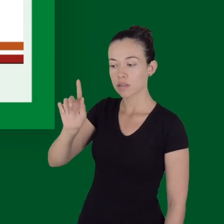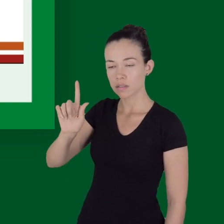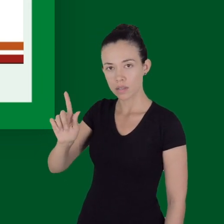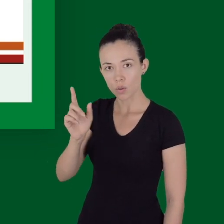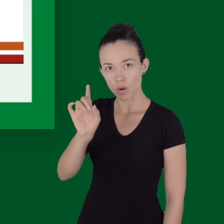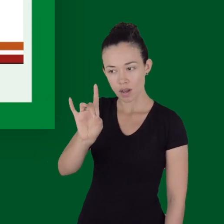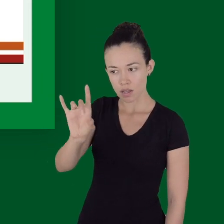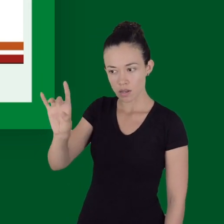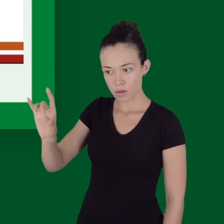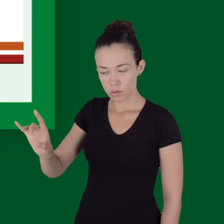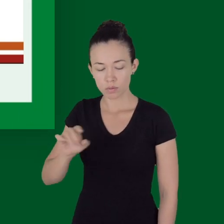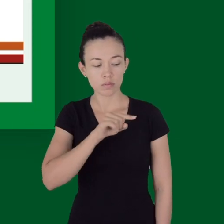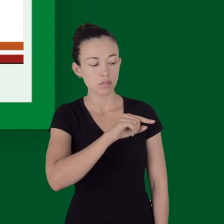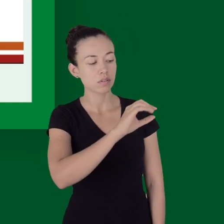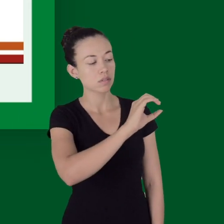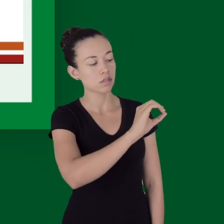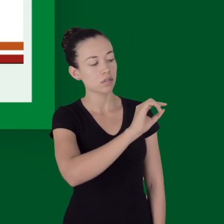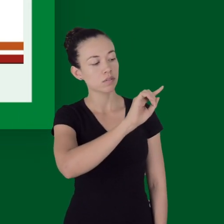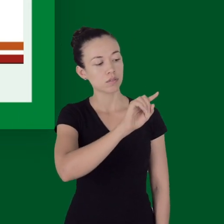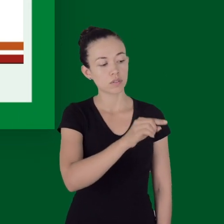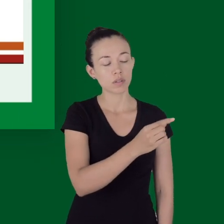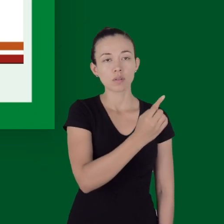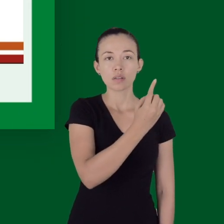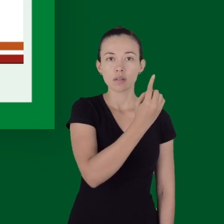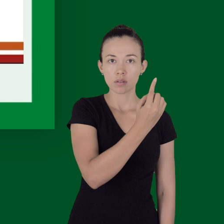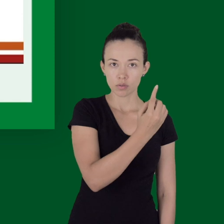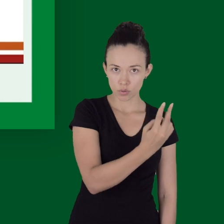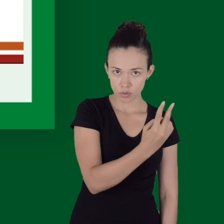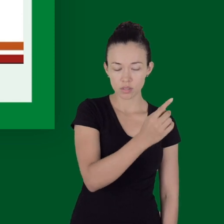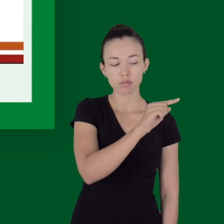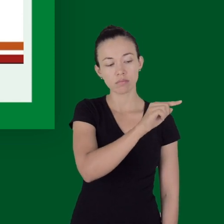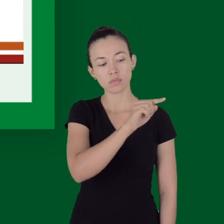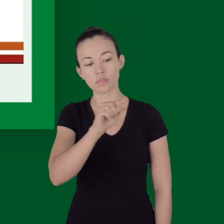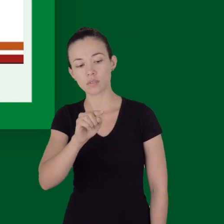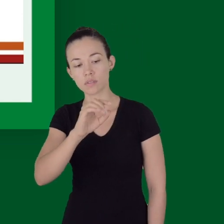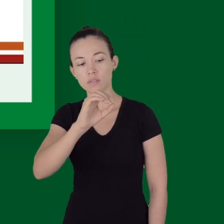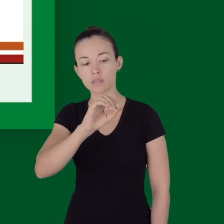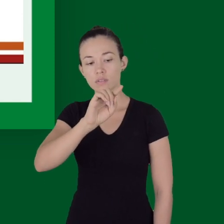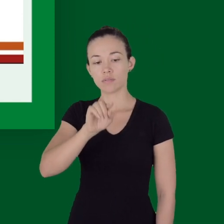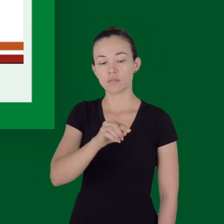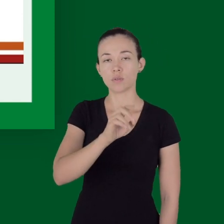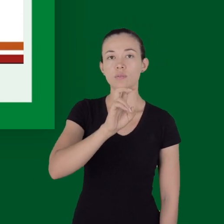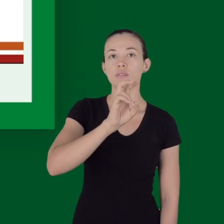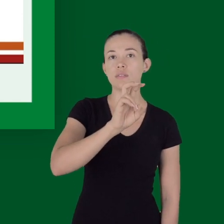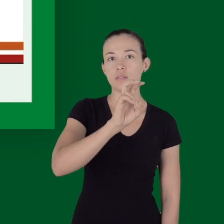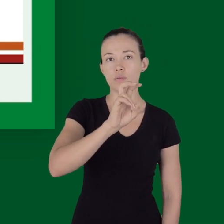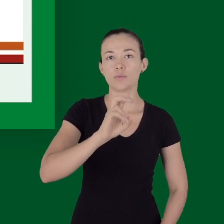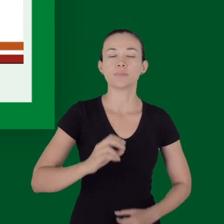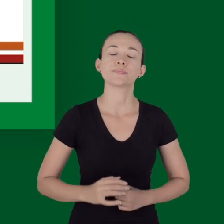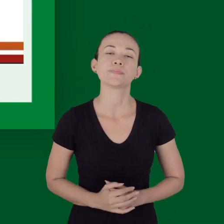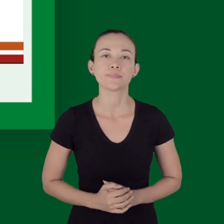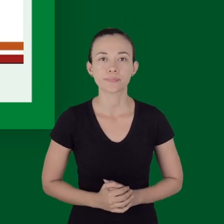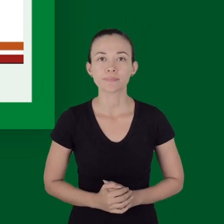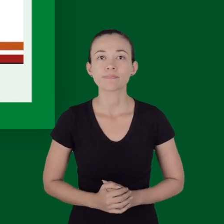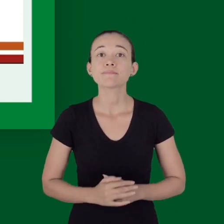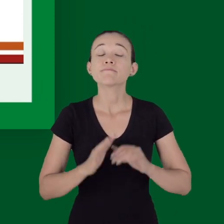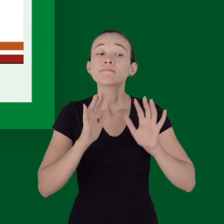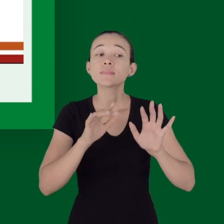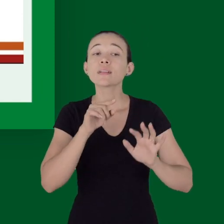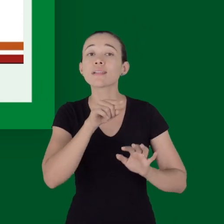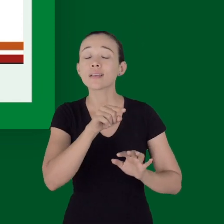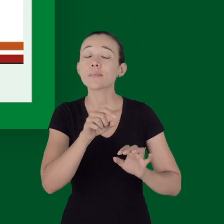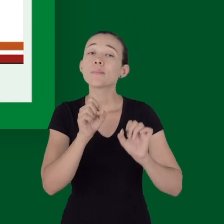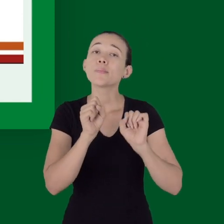por quilo. Então, geralmente, no paciente adulto, 10 miligramas de lento, 2 a 5 miligramas por minuto. O que é